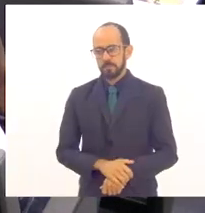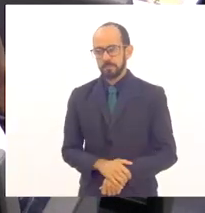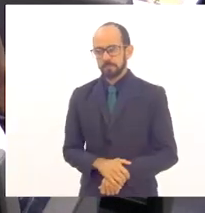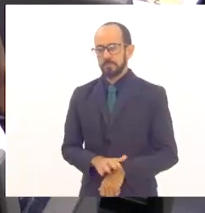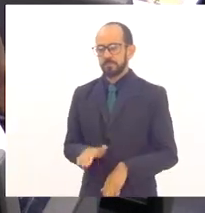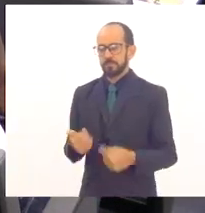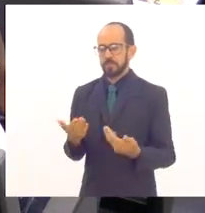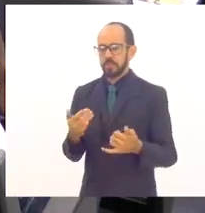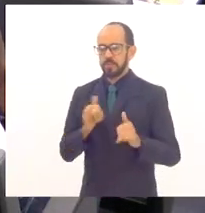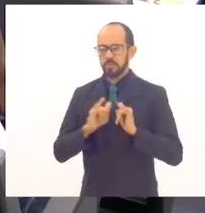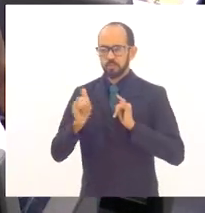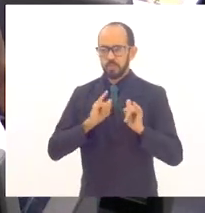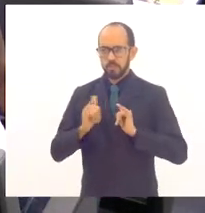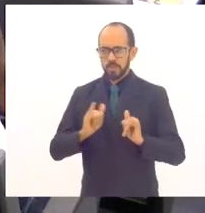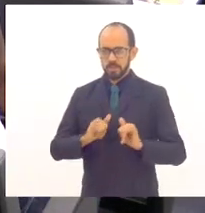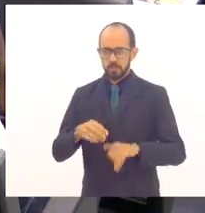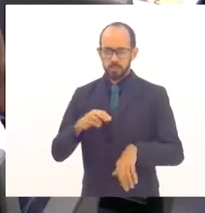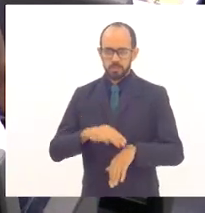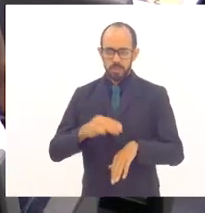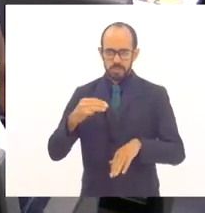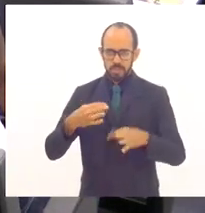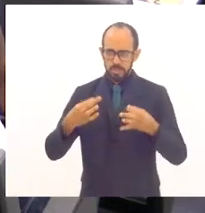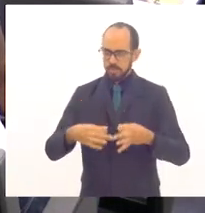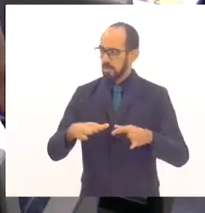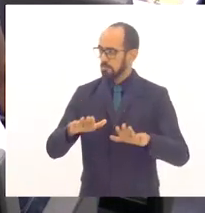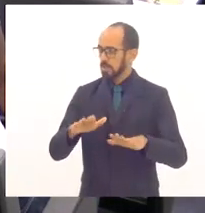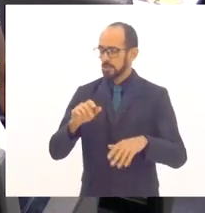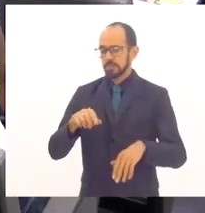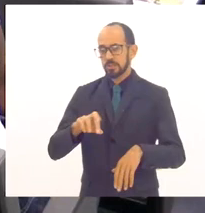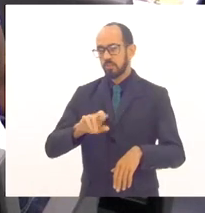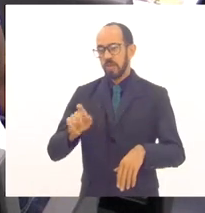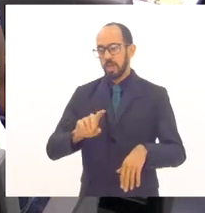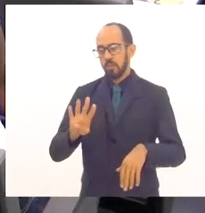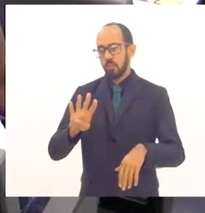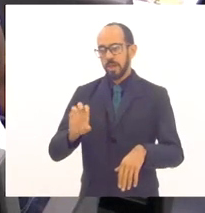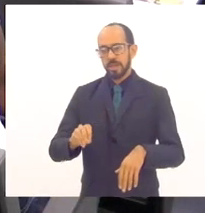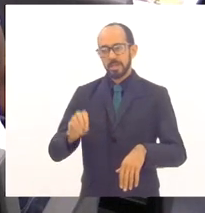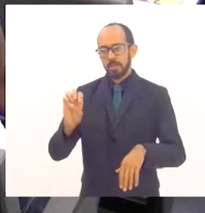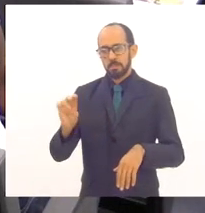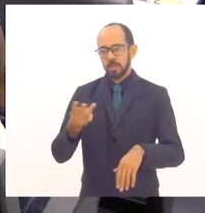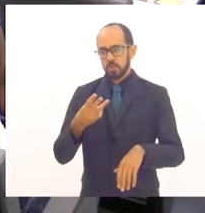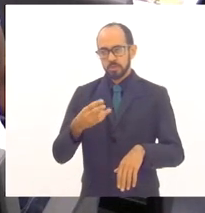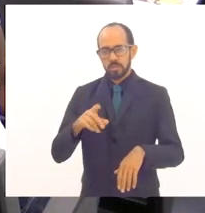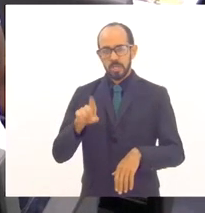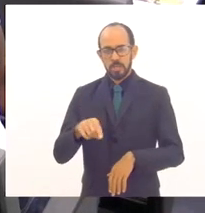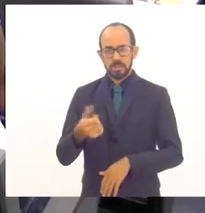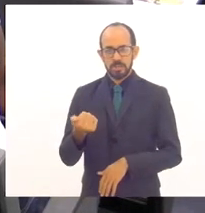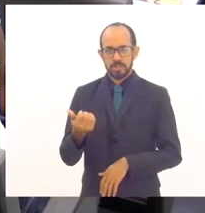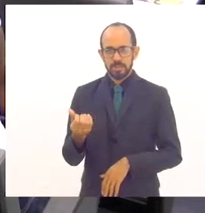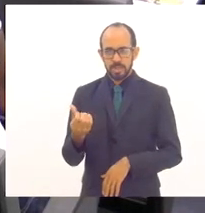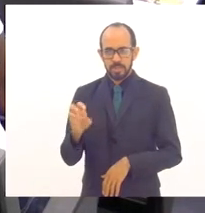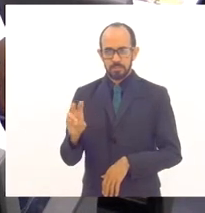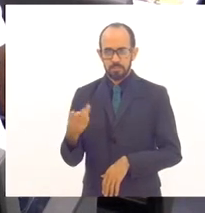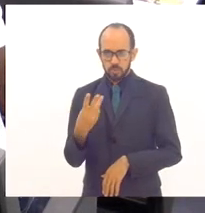A informação do mestre é correta, só queria retificar que não são 40 milhões, são 16 milhões.